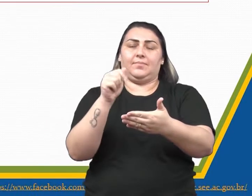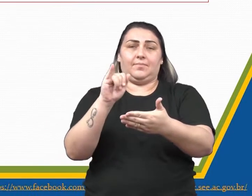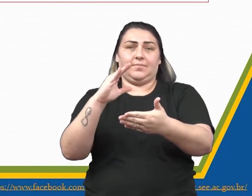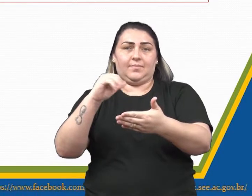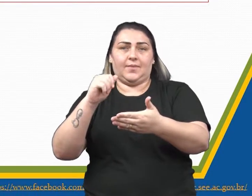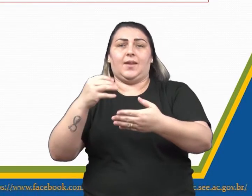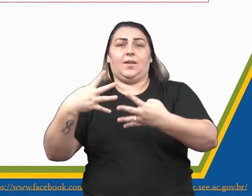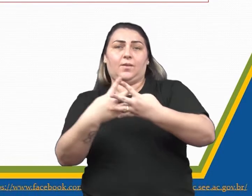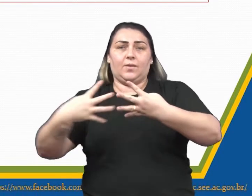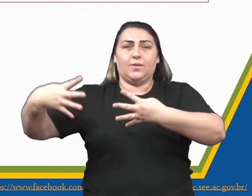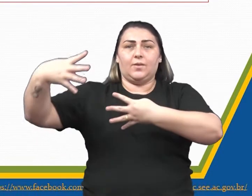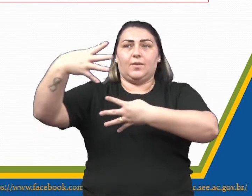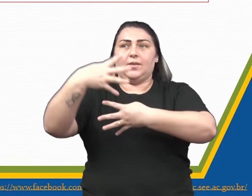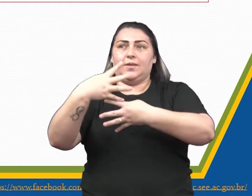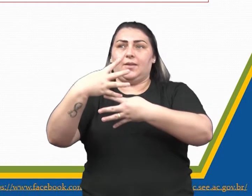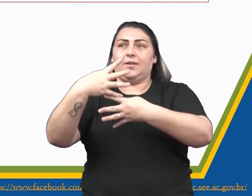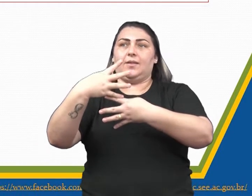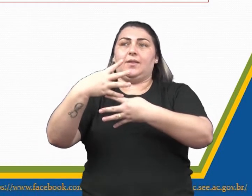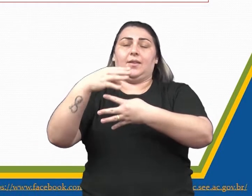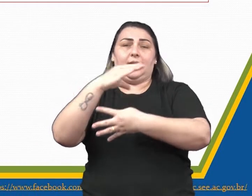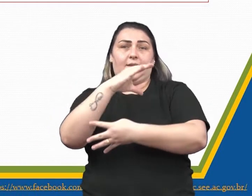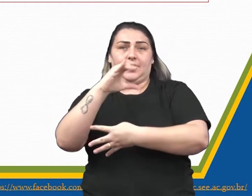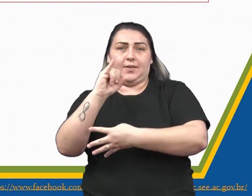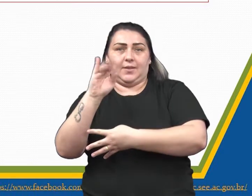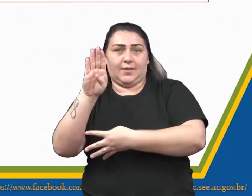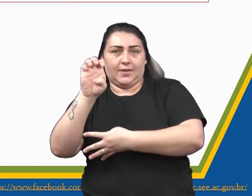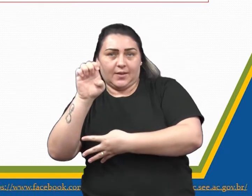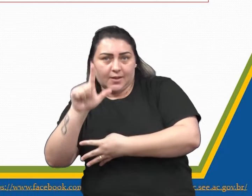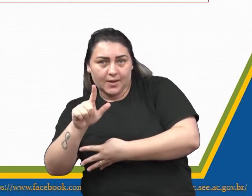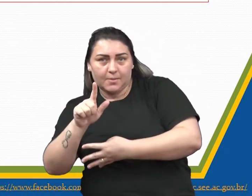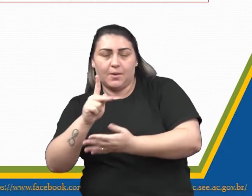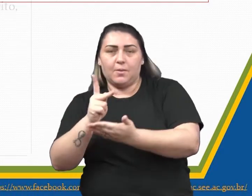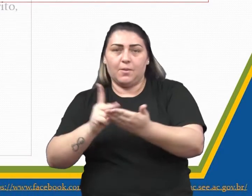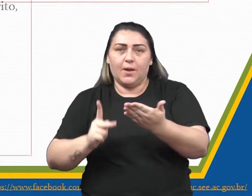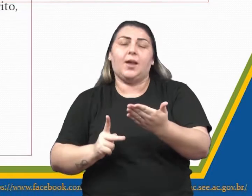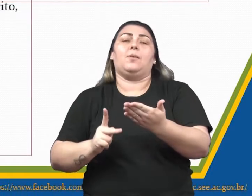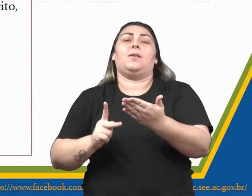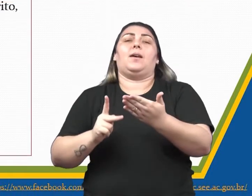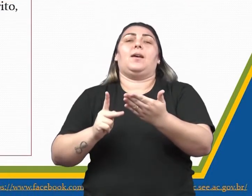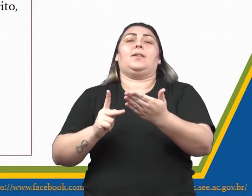soneto, cyberpoema e poema concreto.